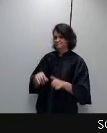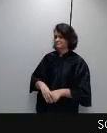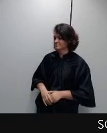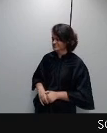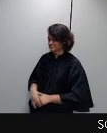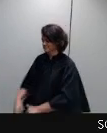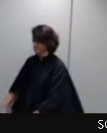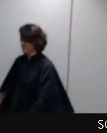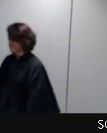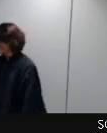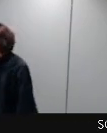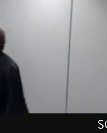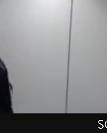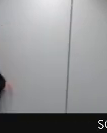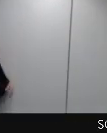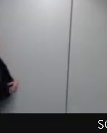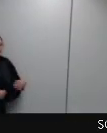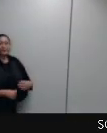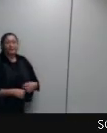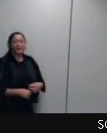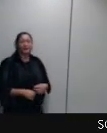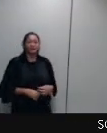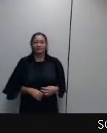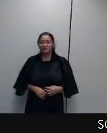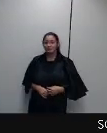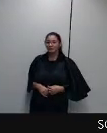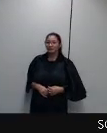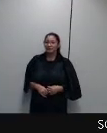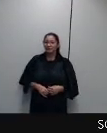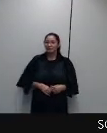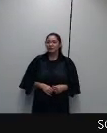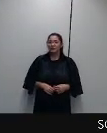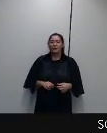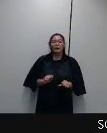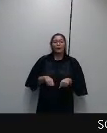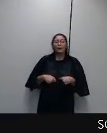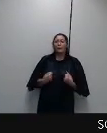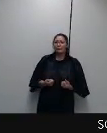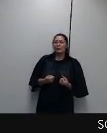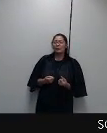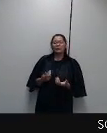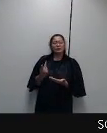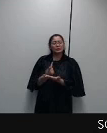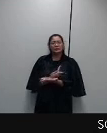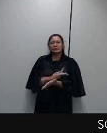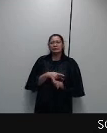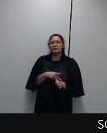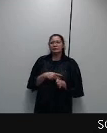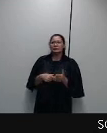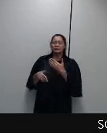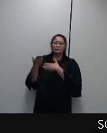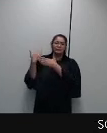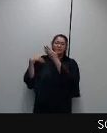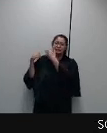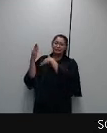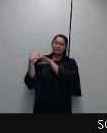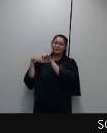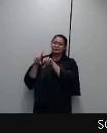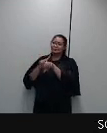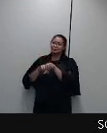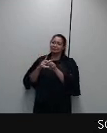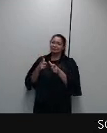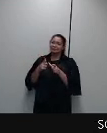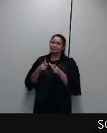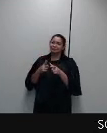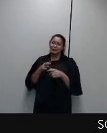superado pela evolução como se superam as coisas ou passado eu vou cumprir